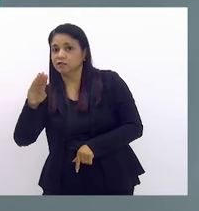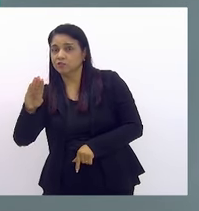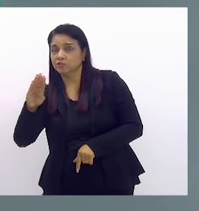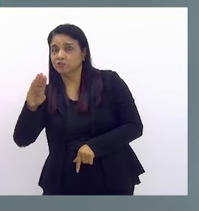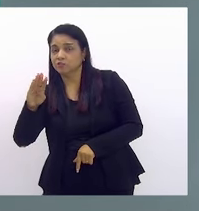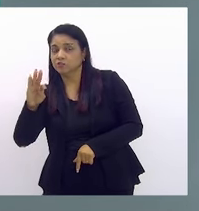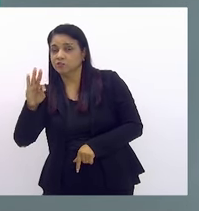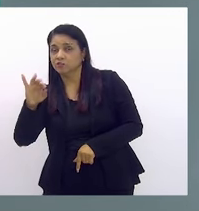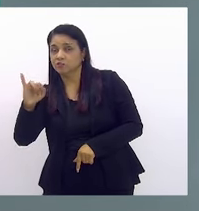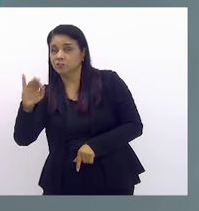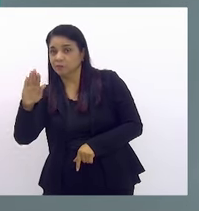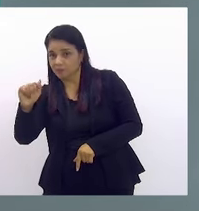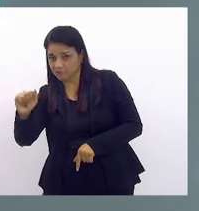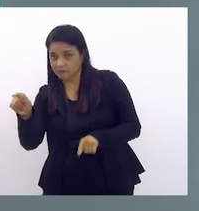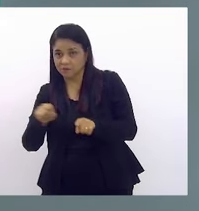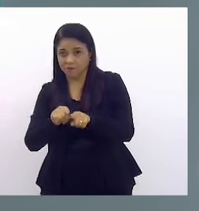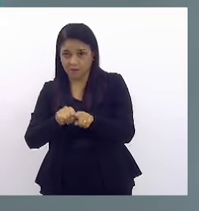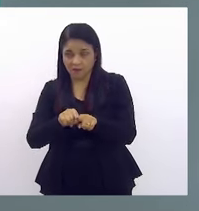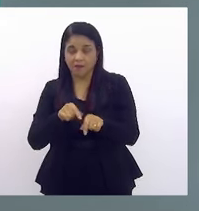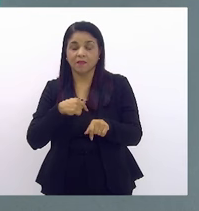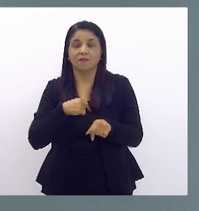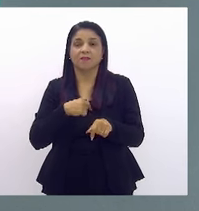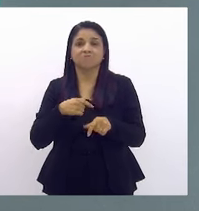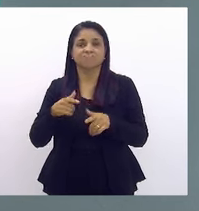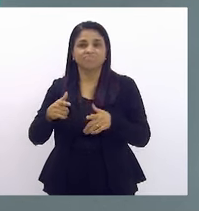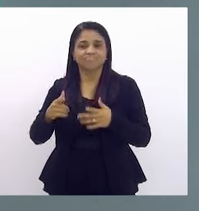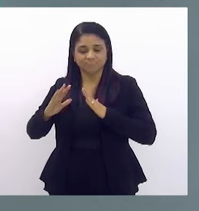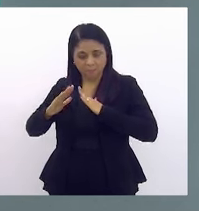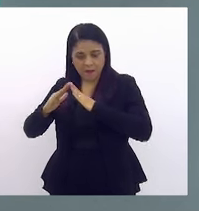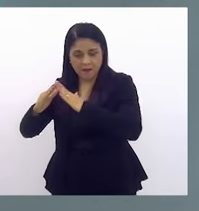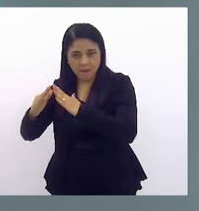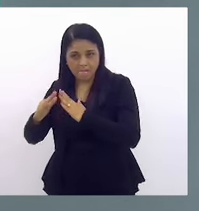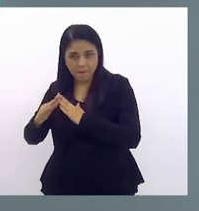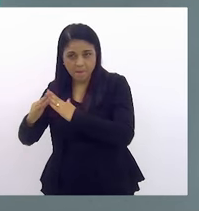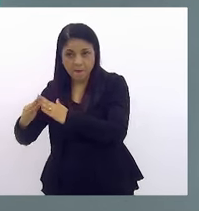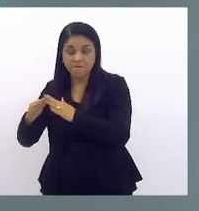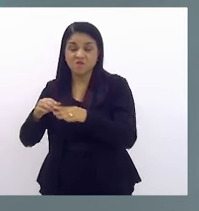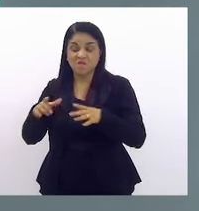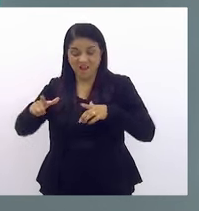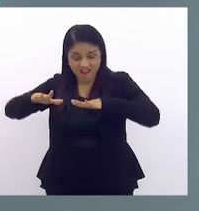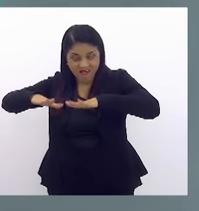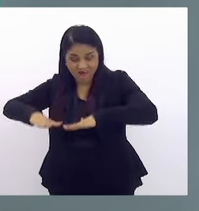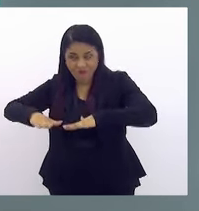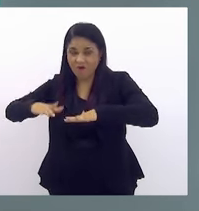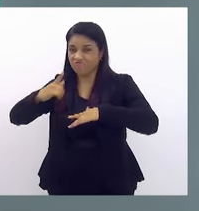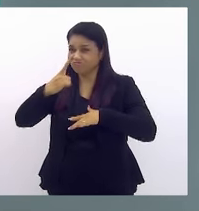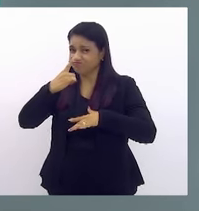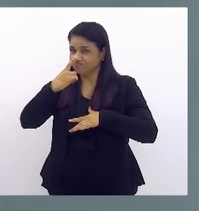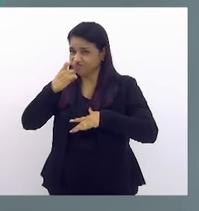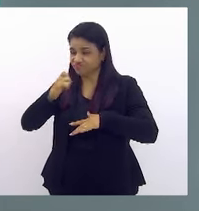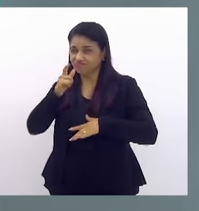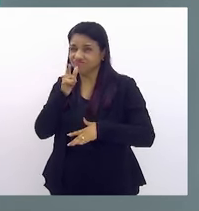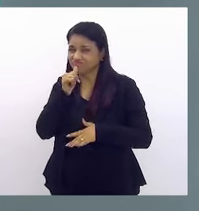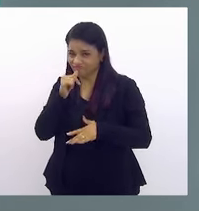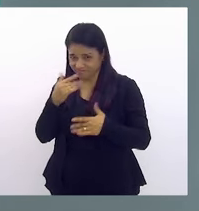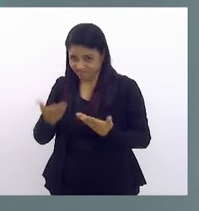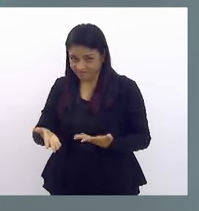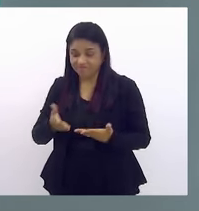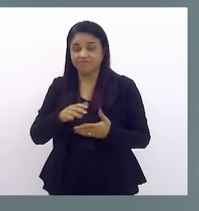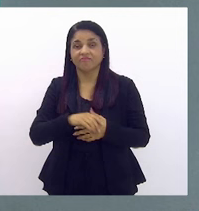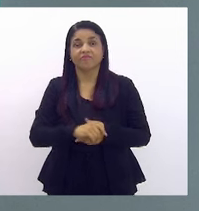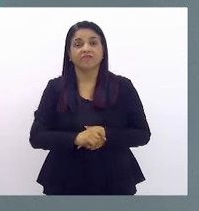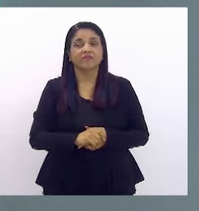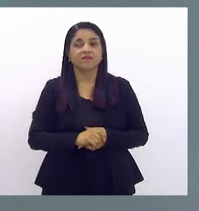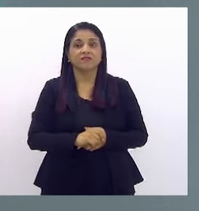mais coisa. É uma lagoa que recebe muito esgoto, porque é uma parte da população tá. Aqui são